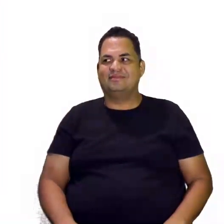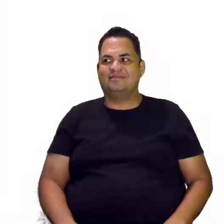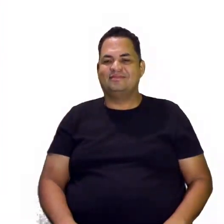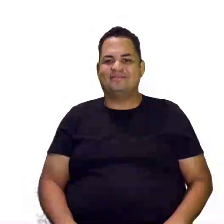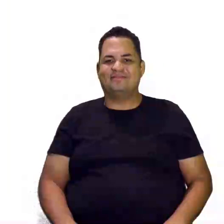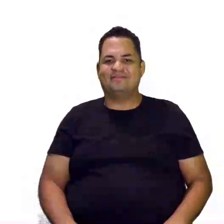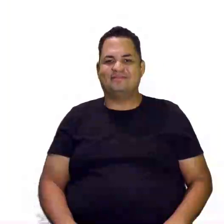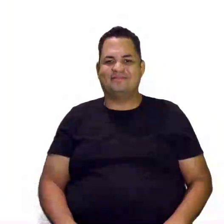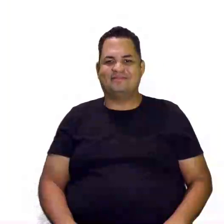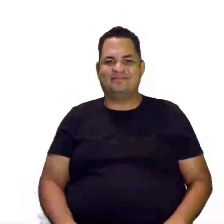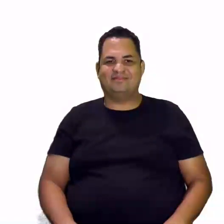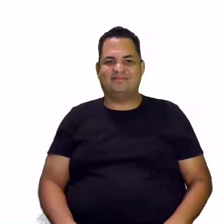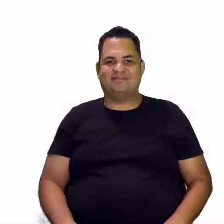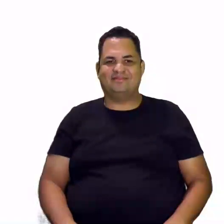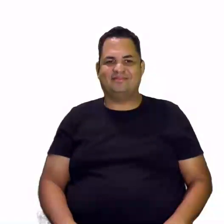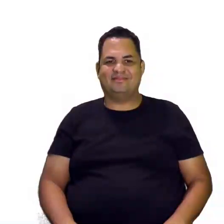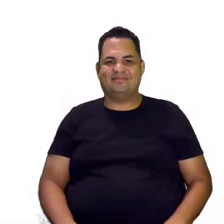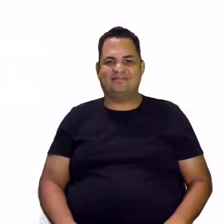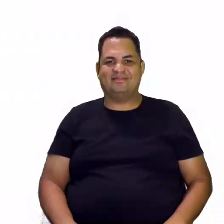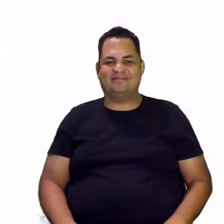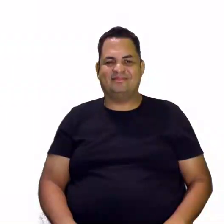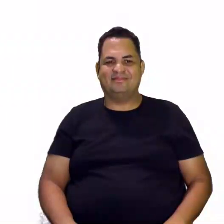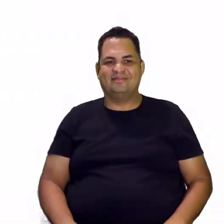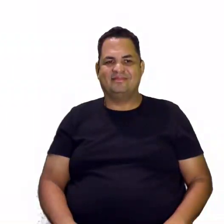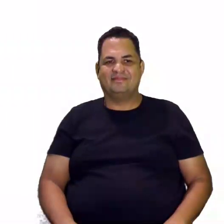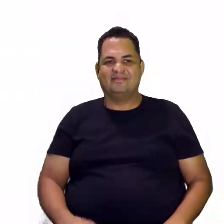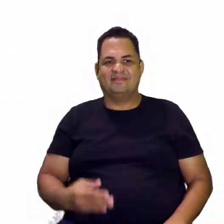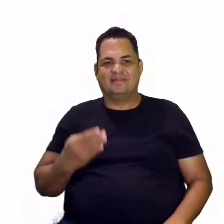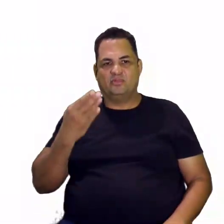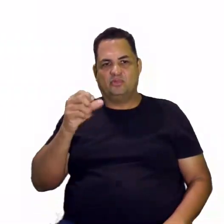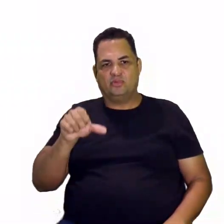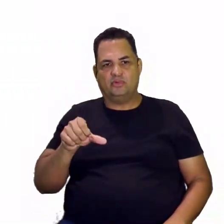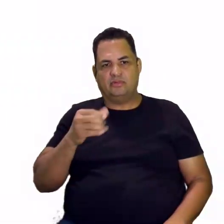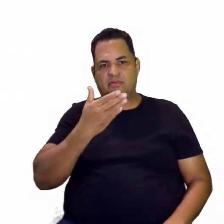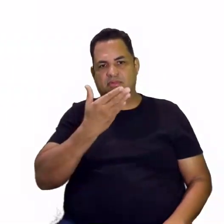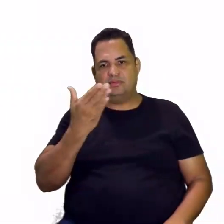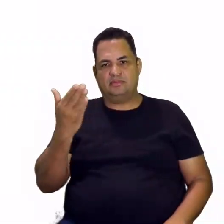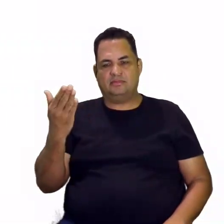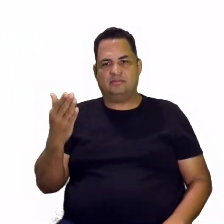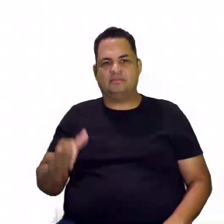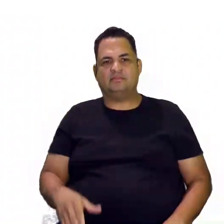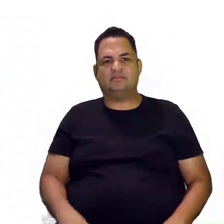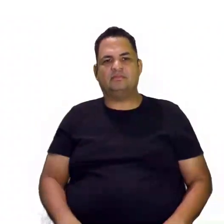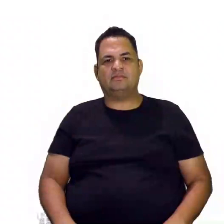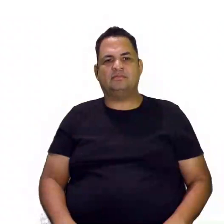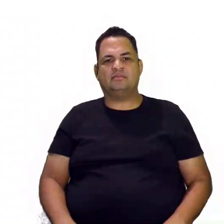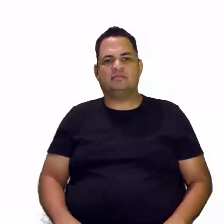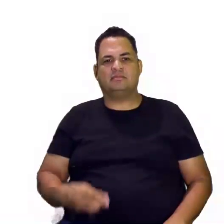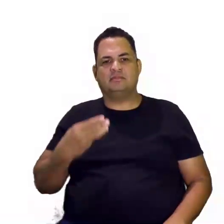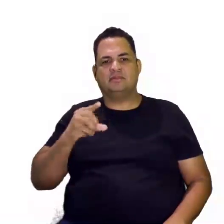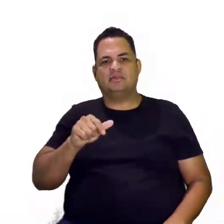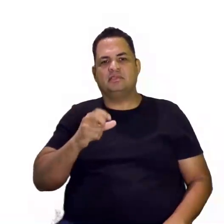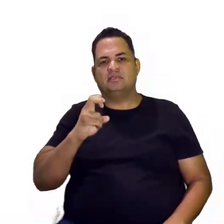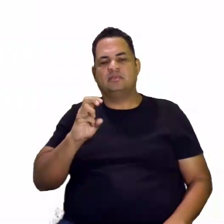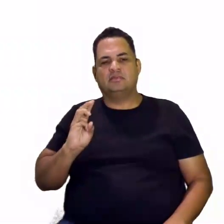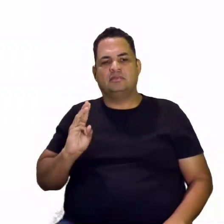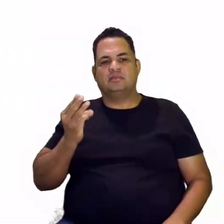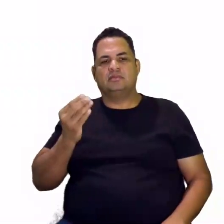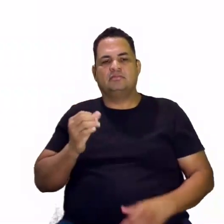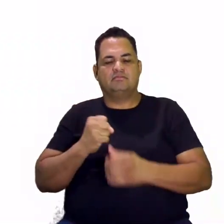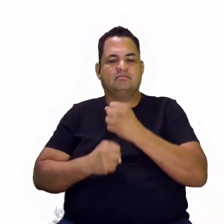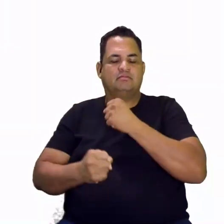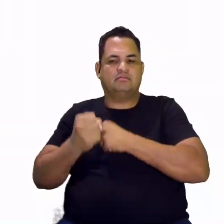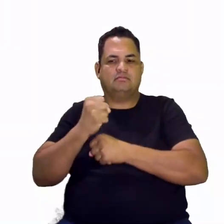né? Pelo amor de Deus. O Kenyanthropus platyops, 3,5 milhões de